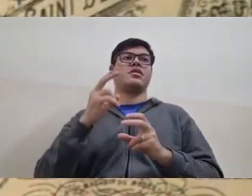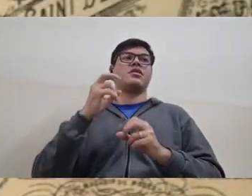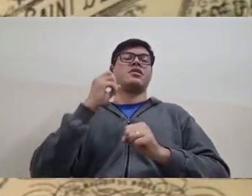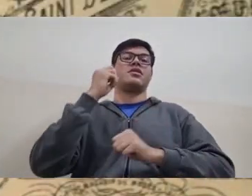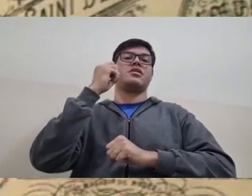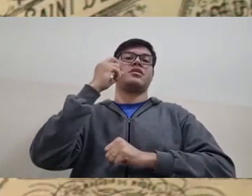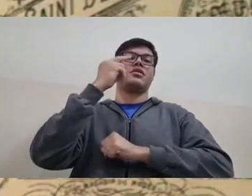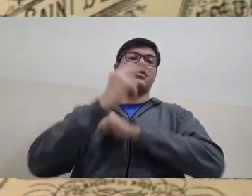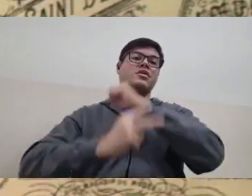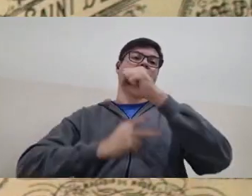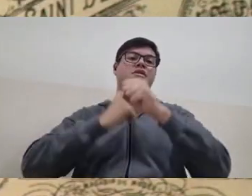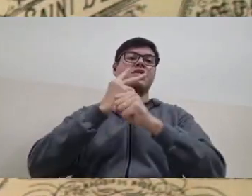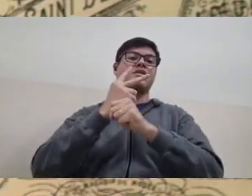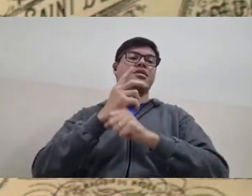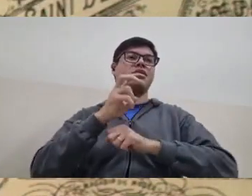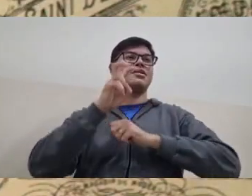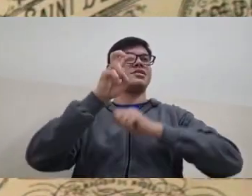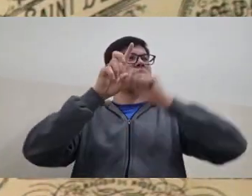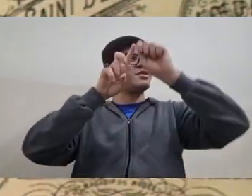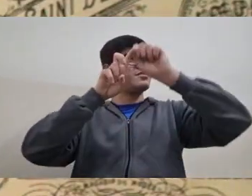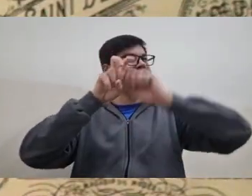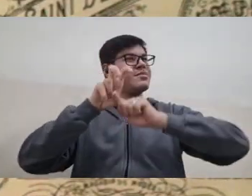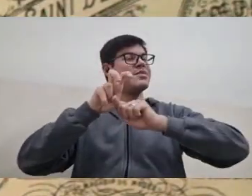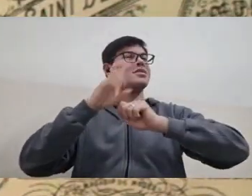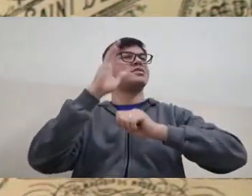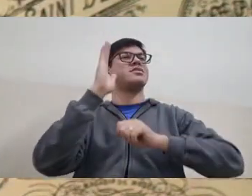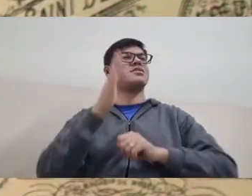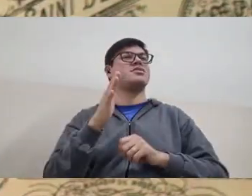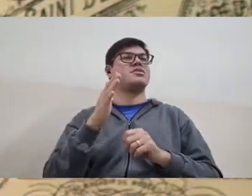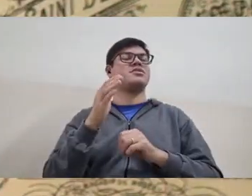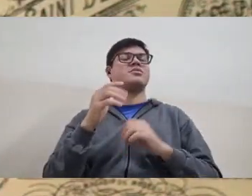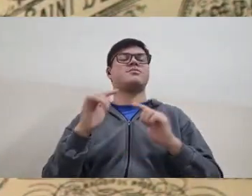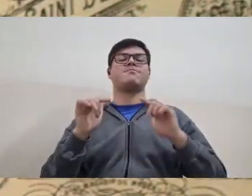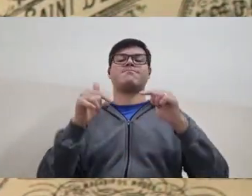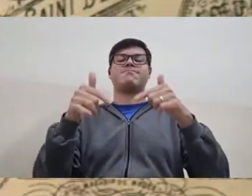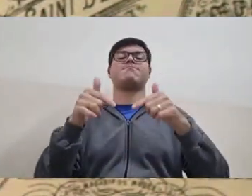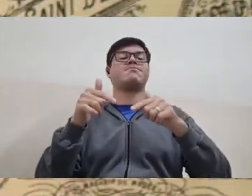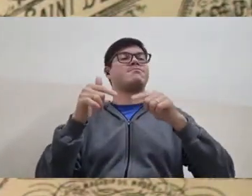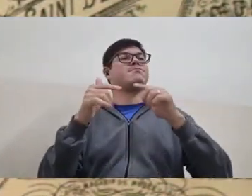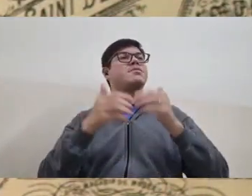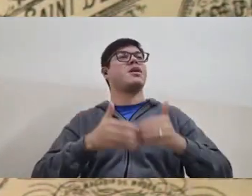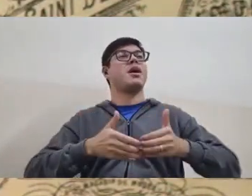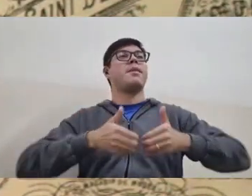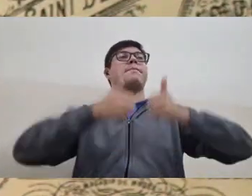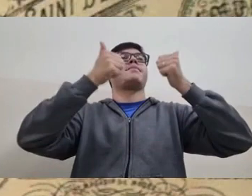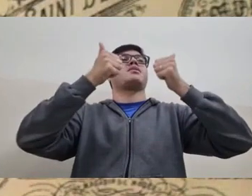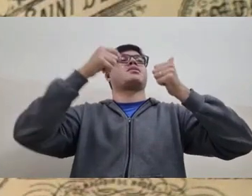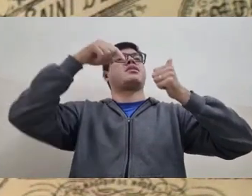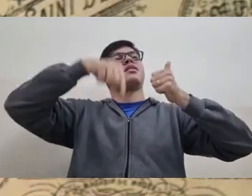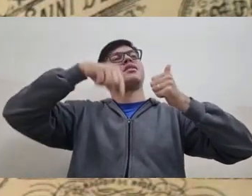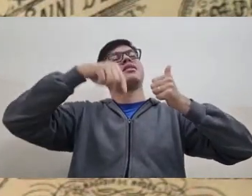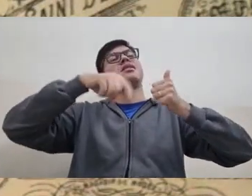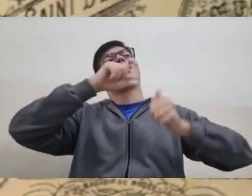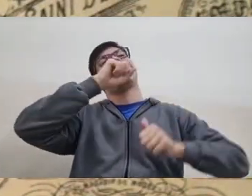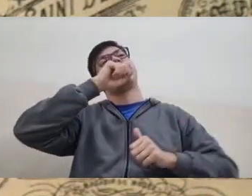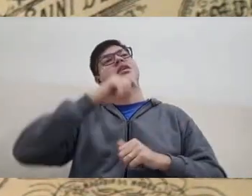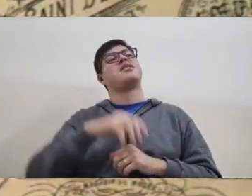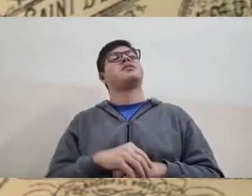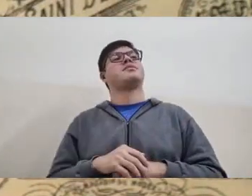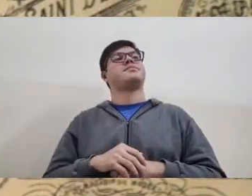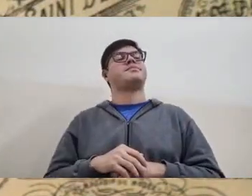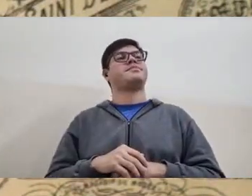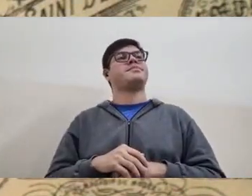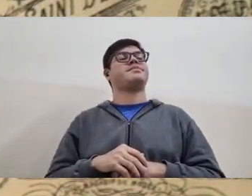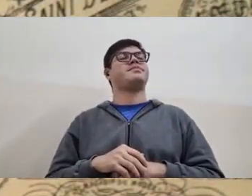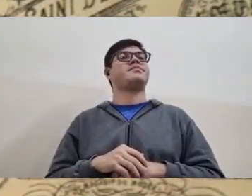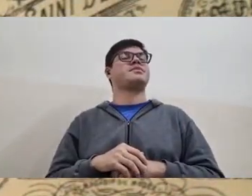está há 2 anos e 5 meses lutando para melhorar a qualidade de vida do cidadão